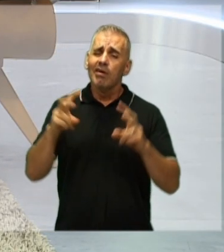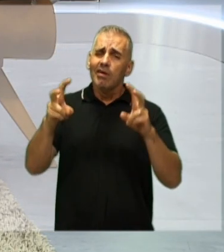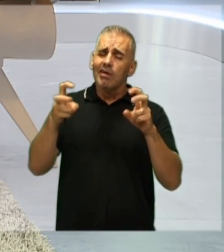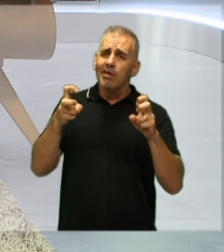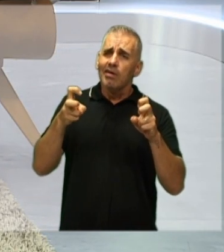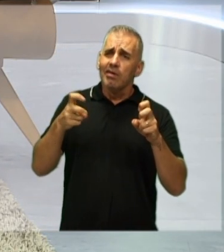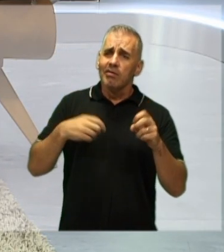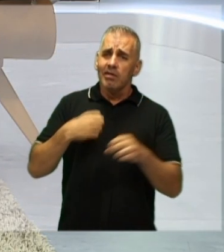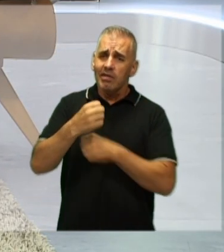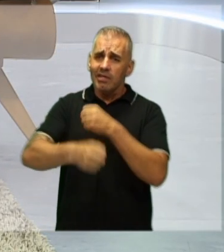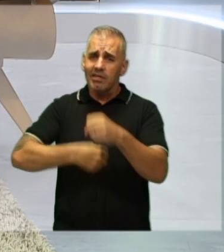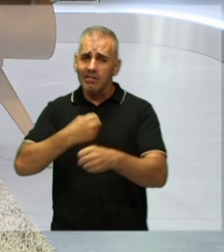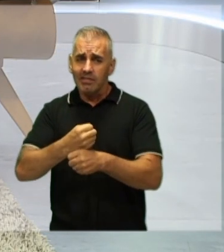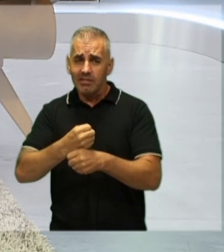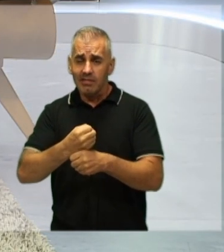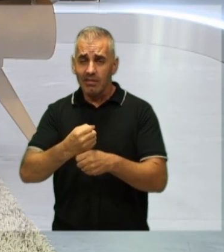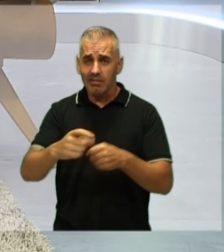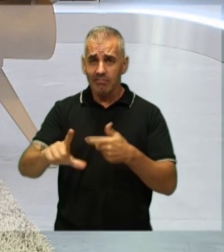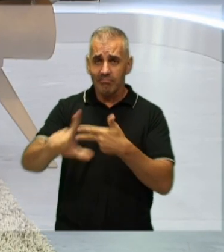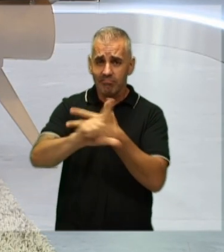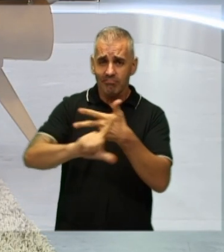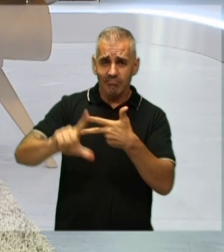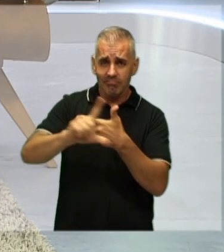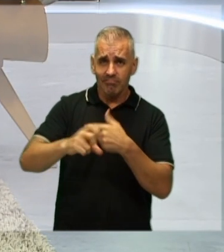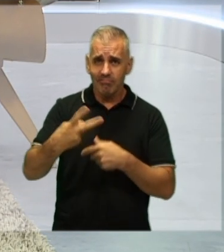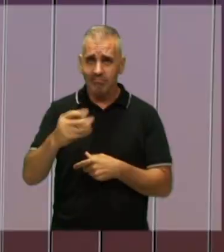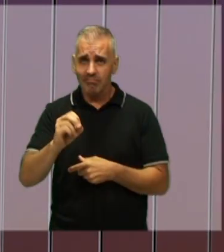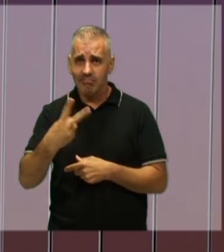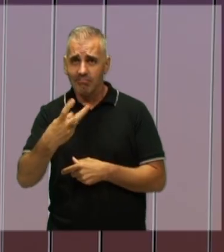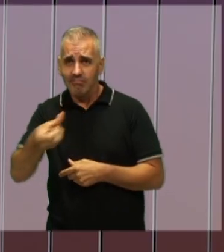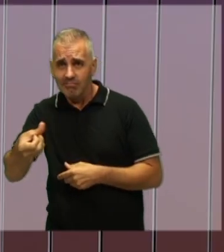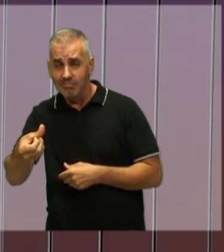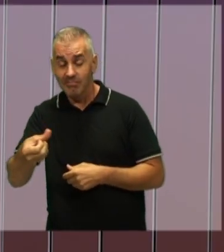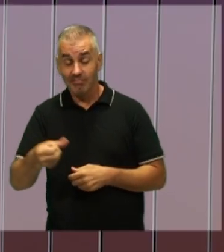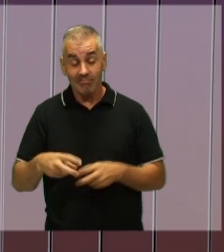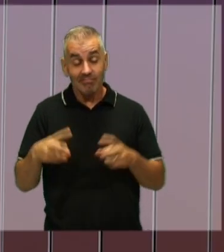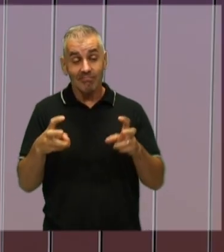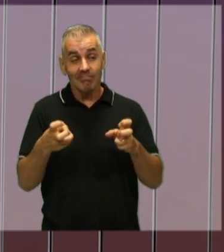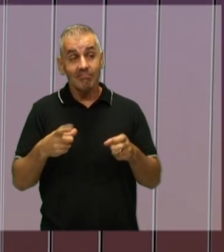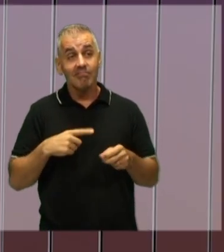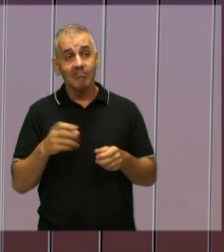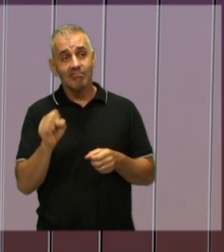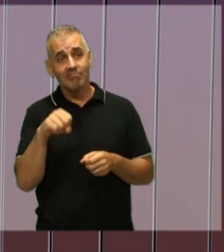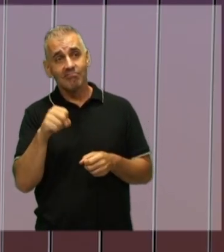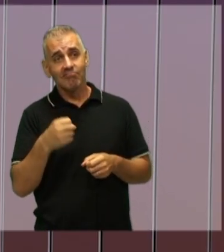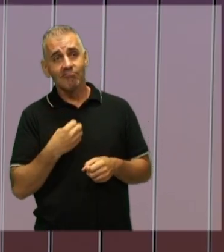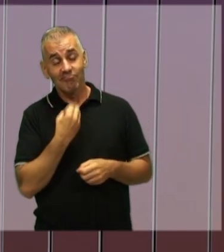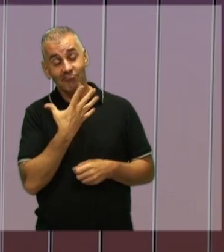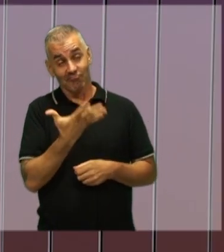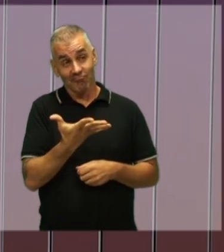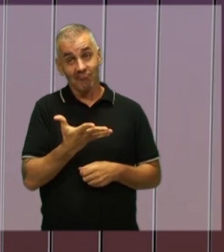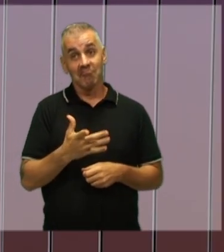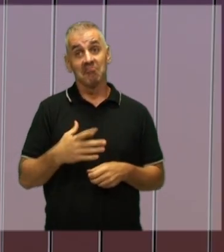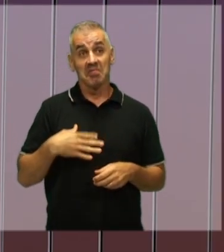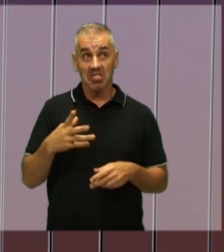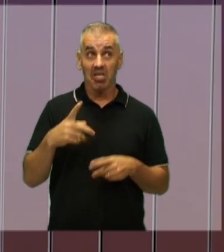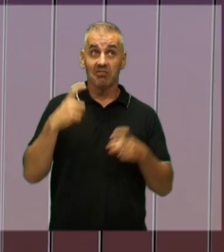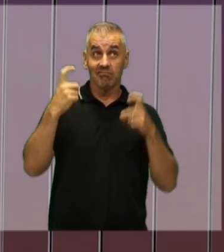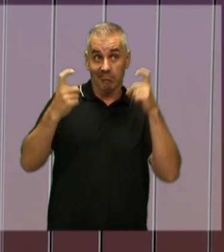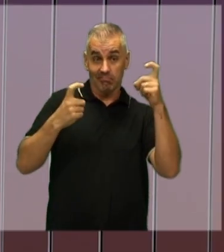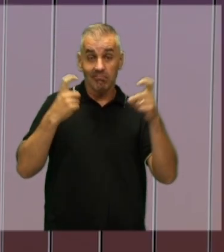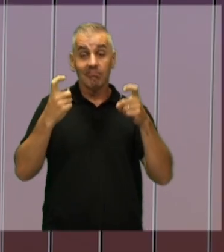ano legislativo de 2026? As expectativas são boas, né, já foi um pouquinho mais